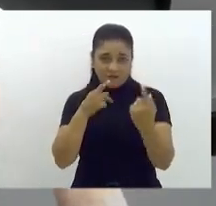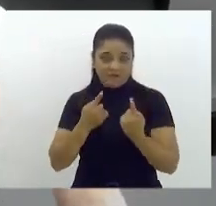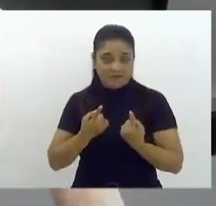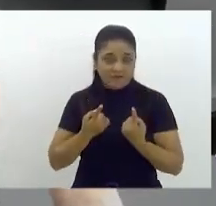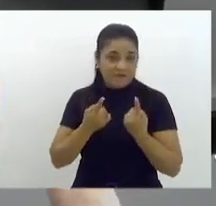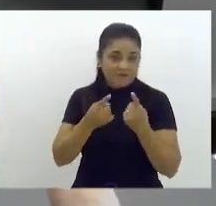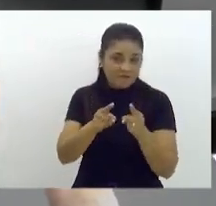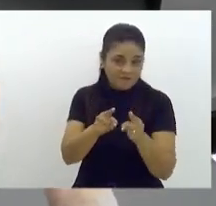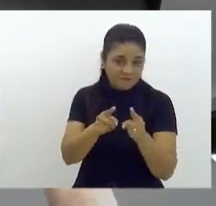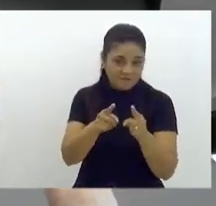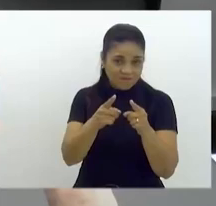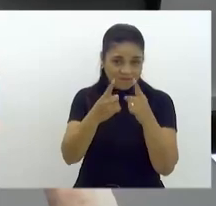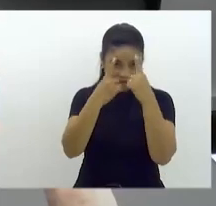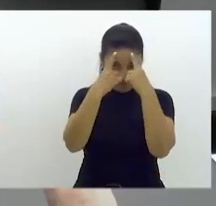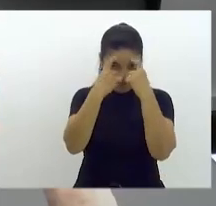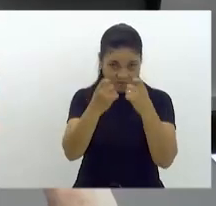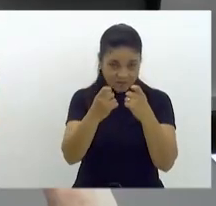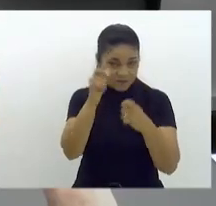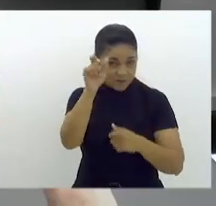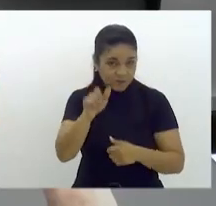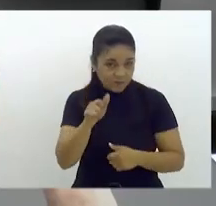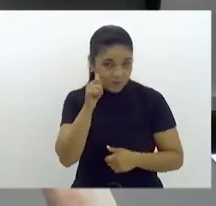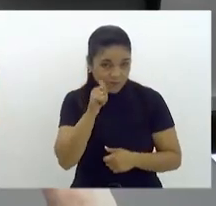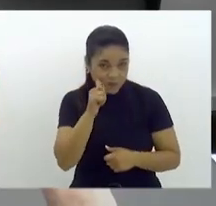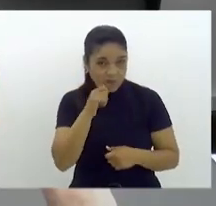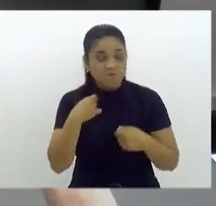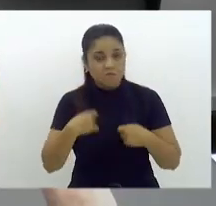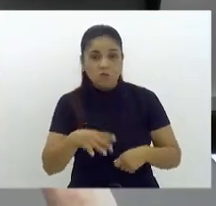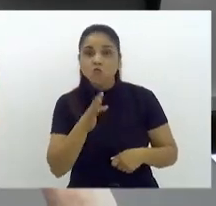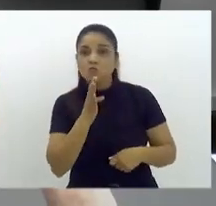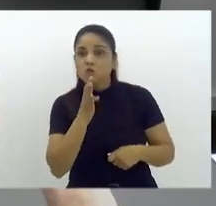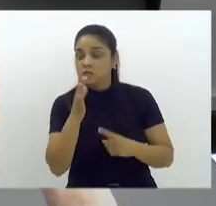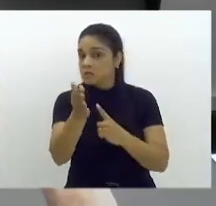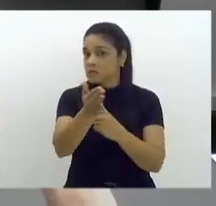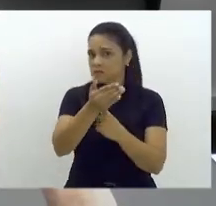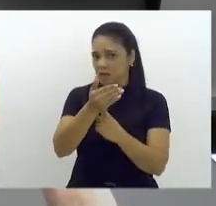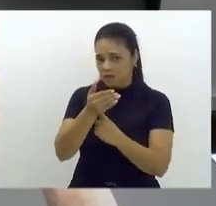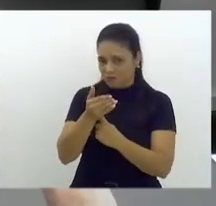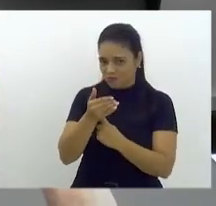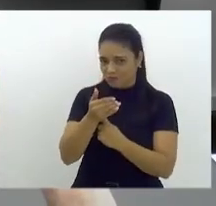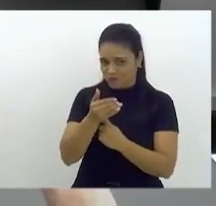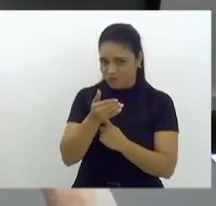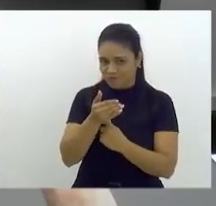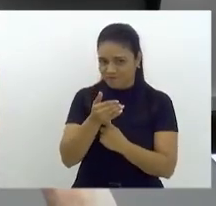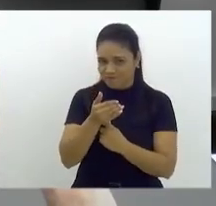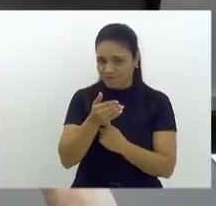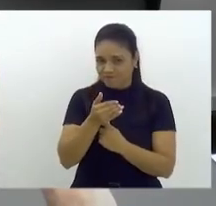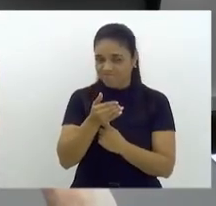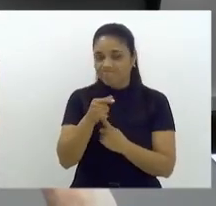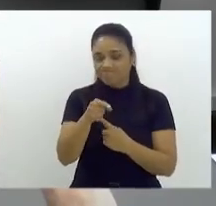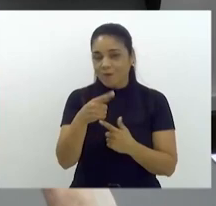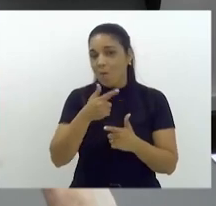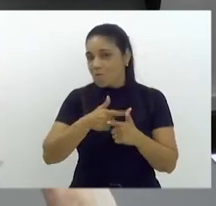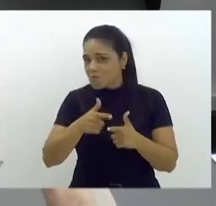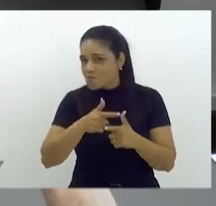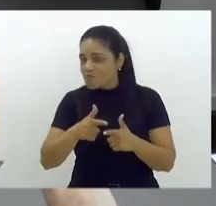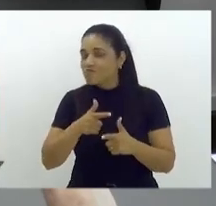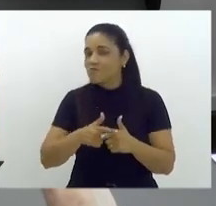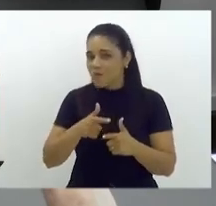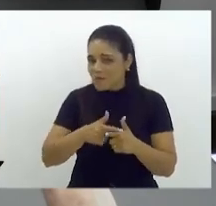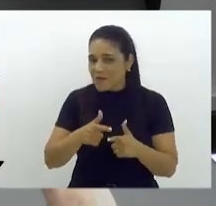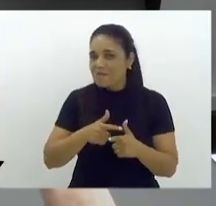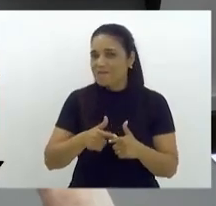gente aplique conheça tenha conhecimento em medidas tecnológicas porque se não tiver isso e isso é uma deficiência grande nós não temos